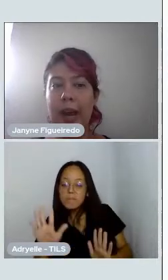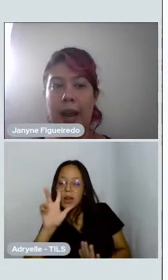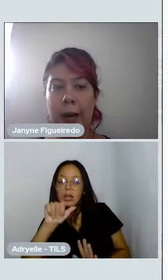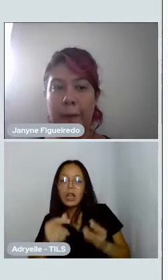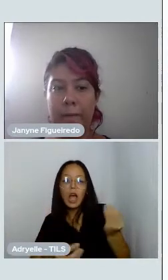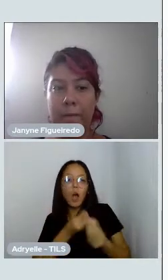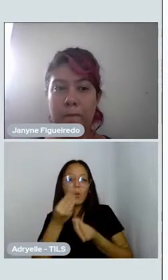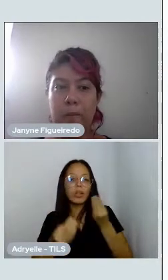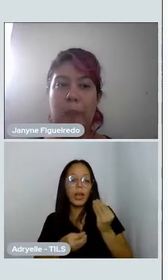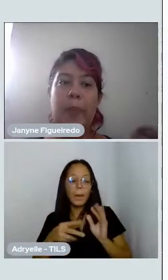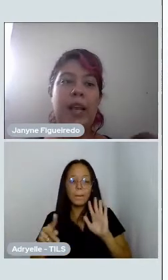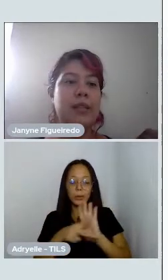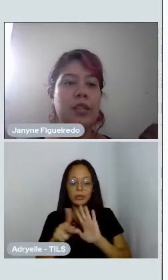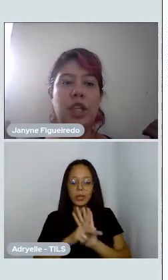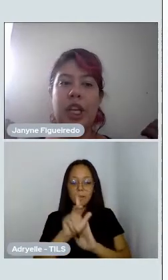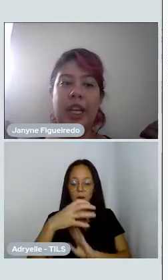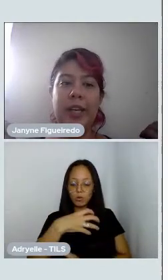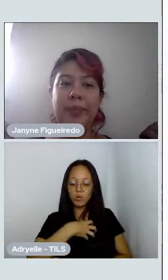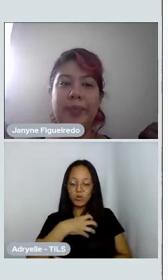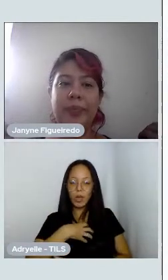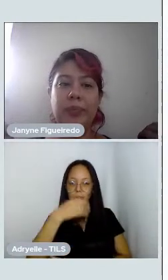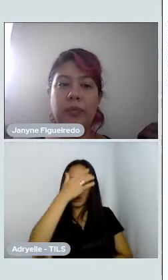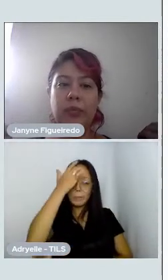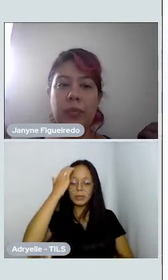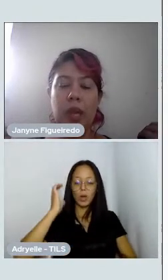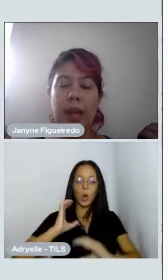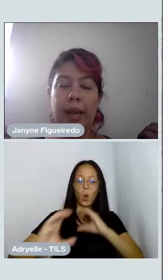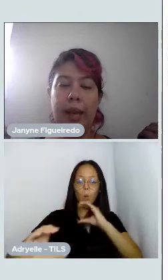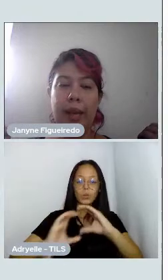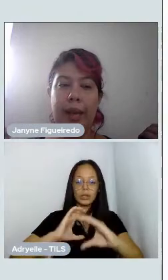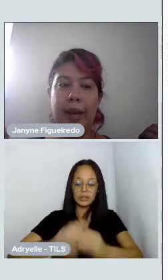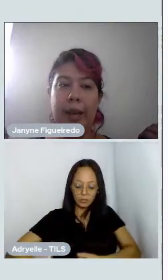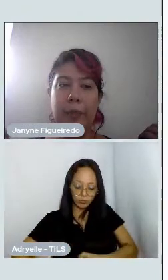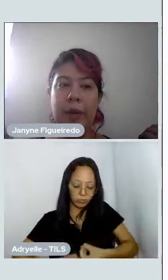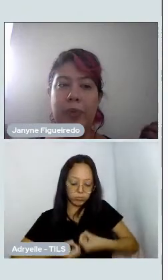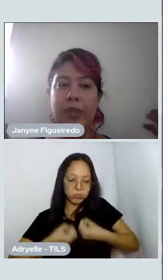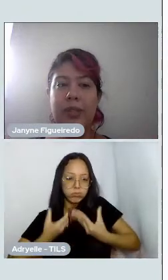se comunicarem. Existem